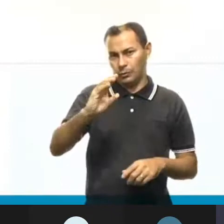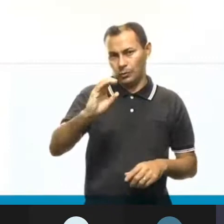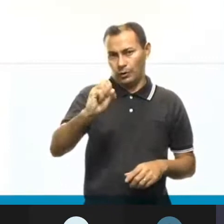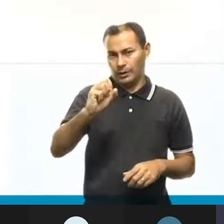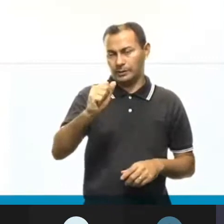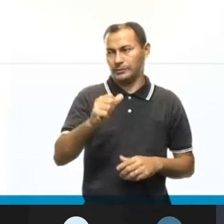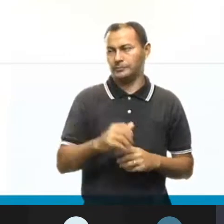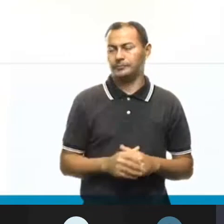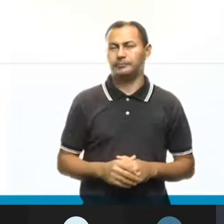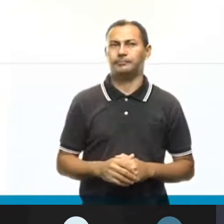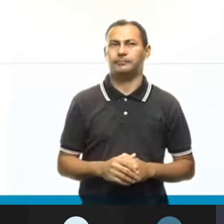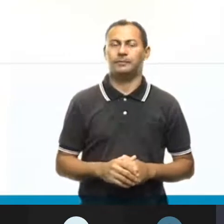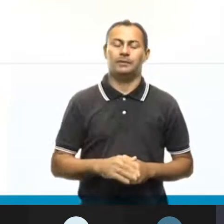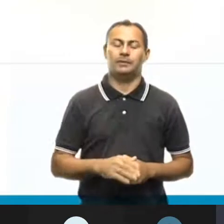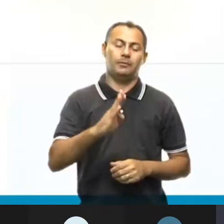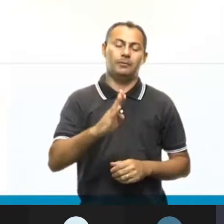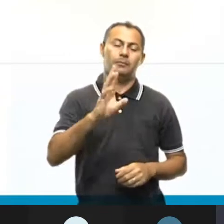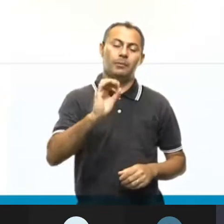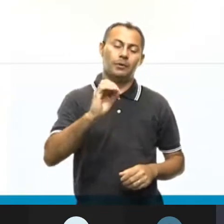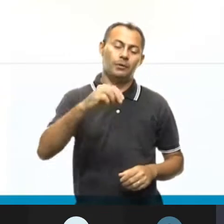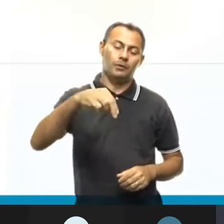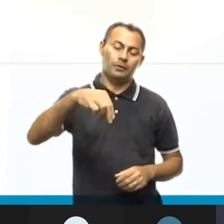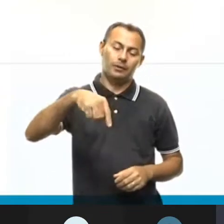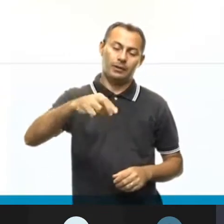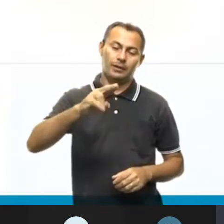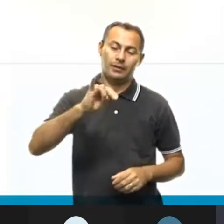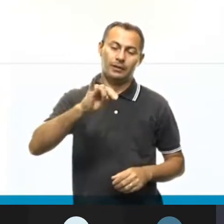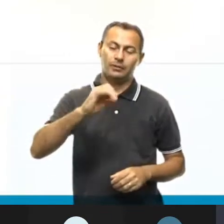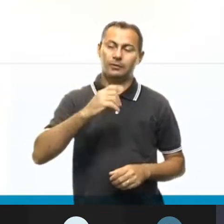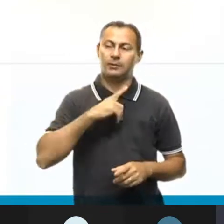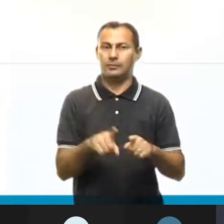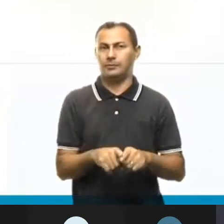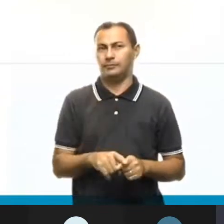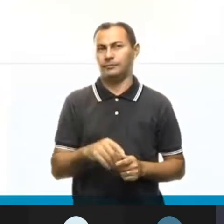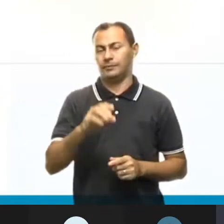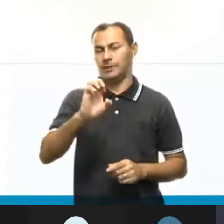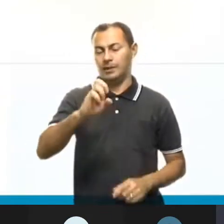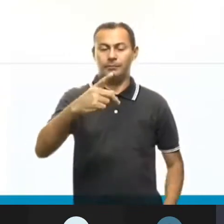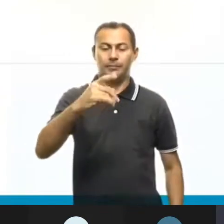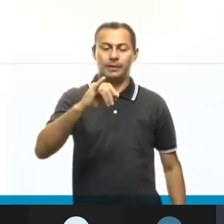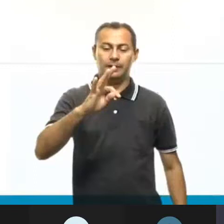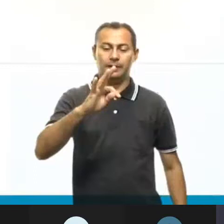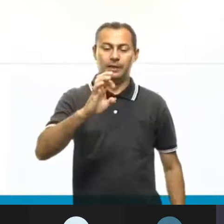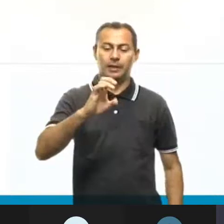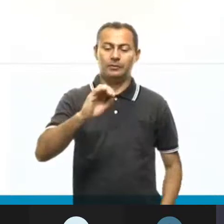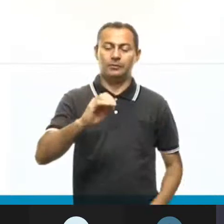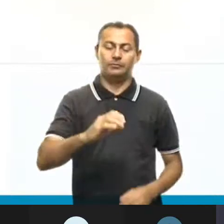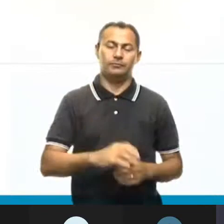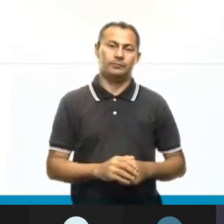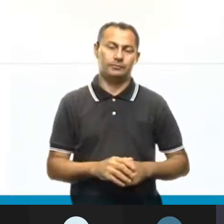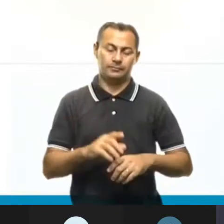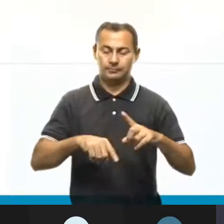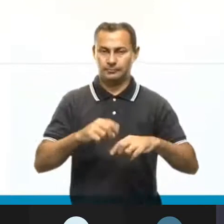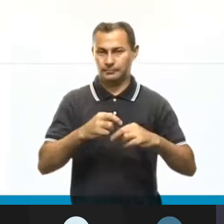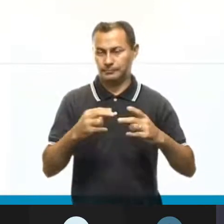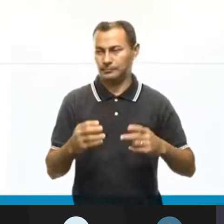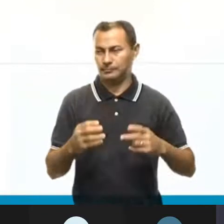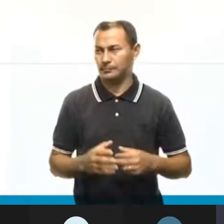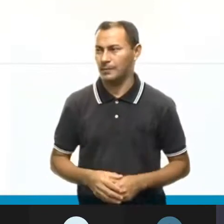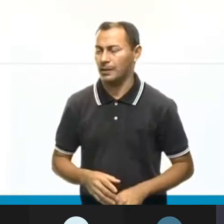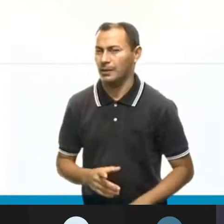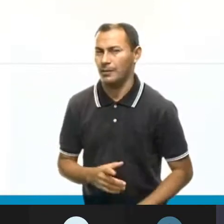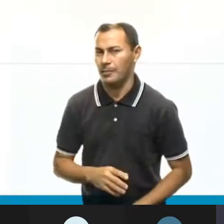aqui desse brônquio intrapulmonar. Nós temos aqui o epitélio. Esse epitélio é um epitélio,